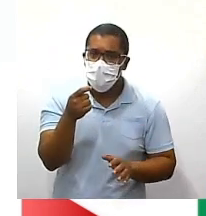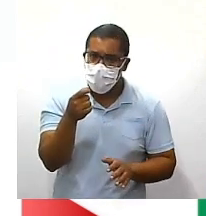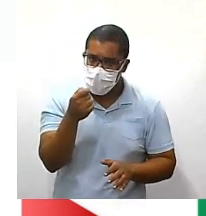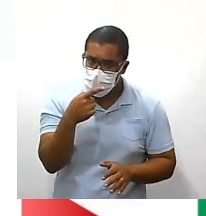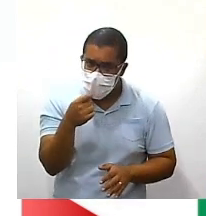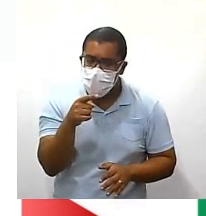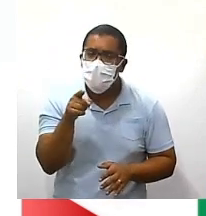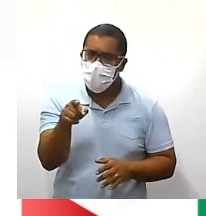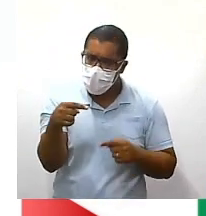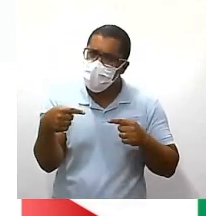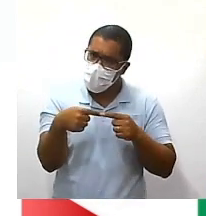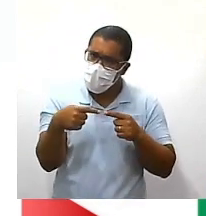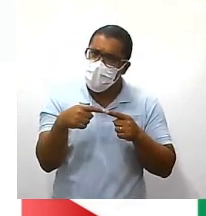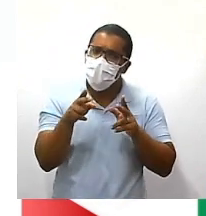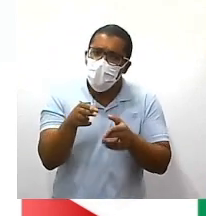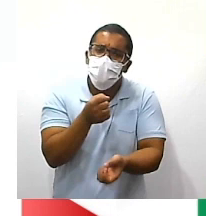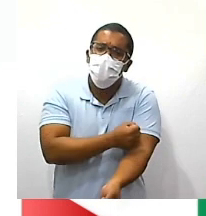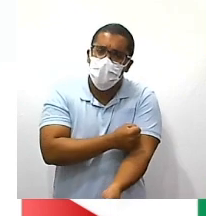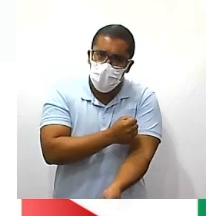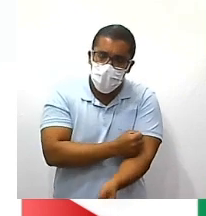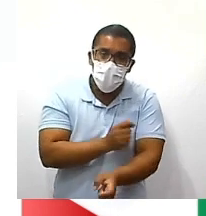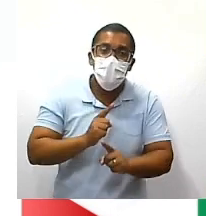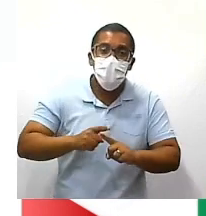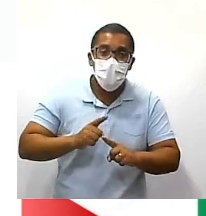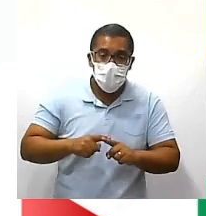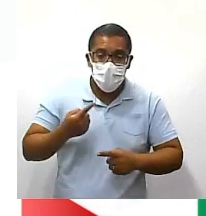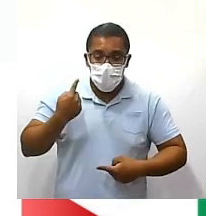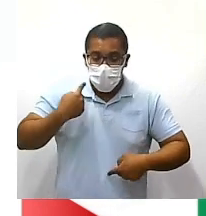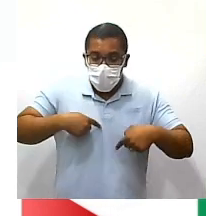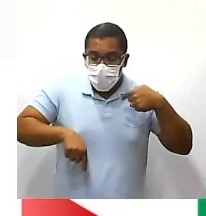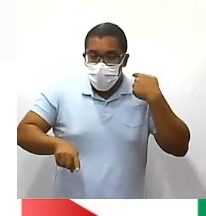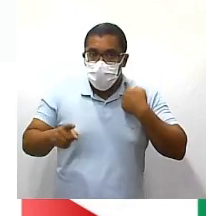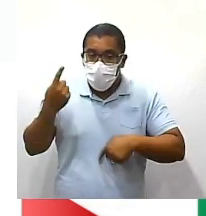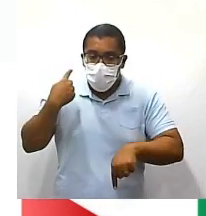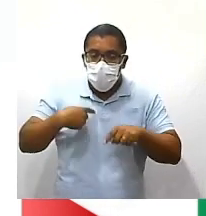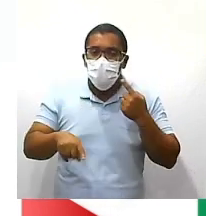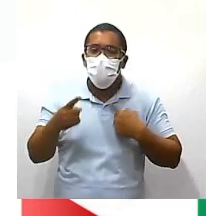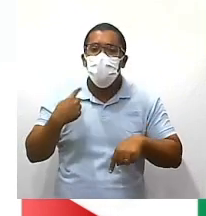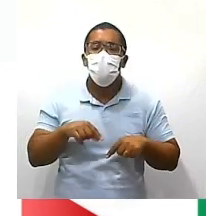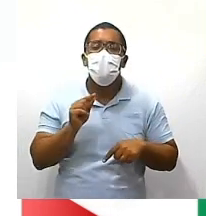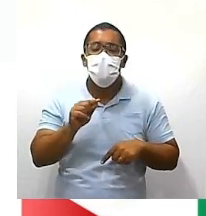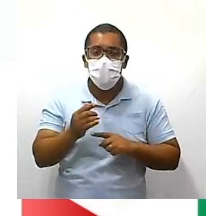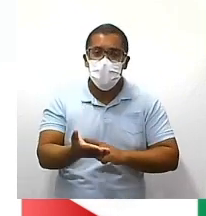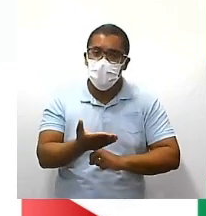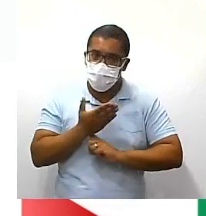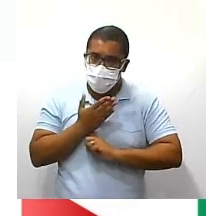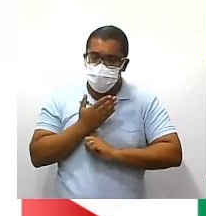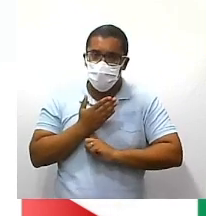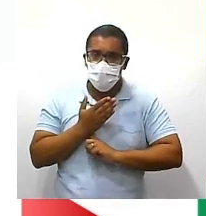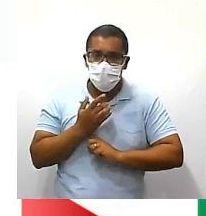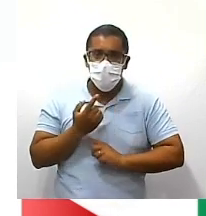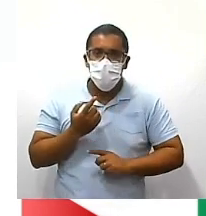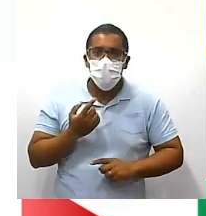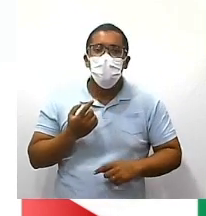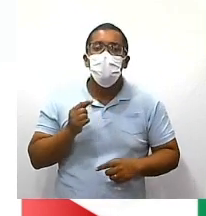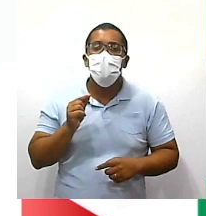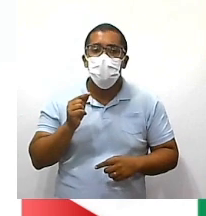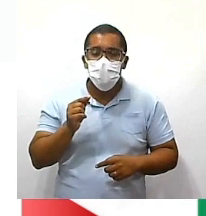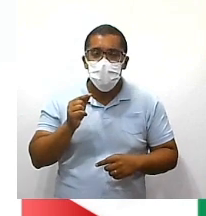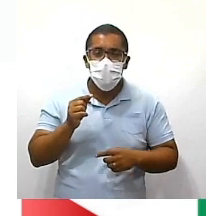drogas que agem no sistema nervoso com o objetivo de normalizar o fluxo